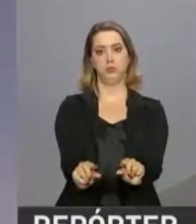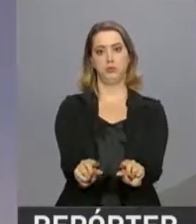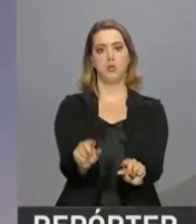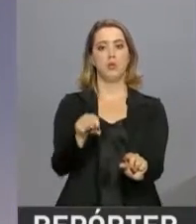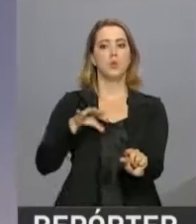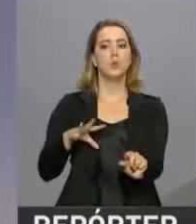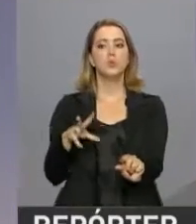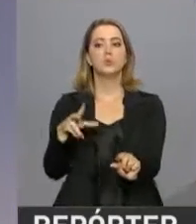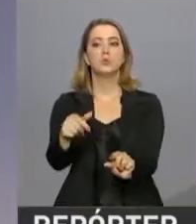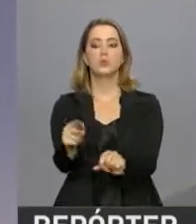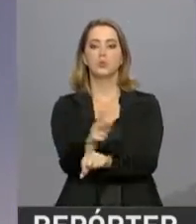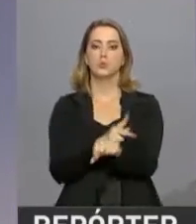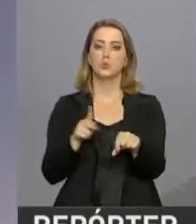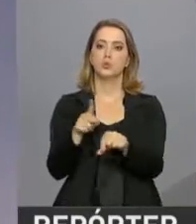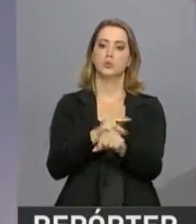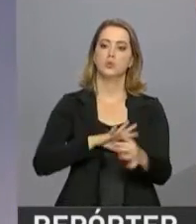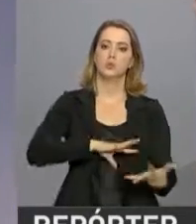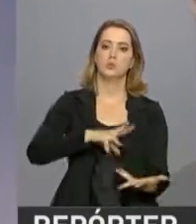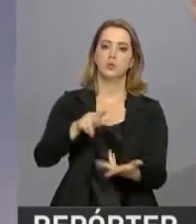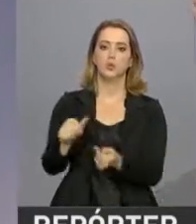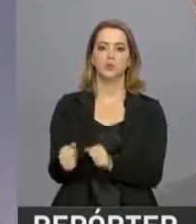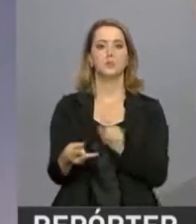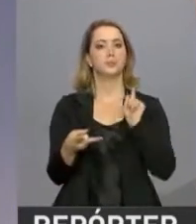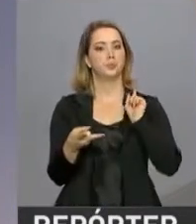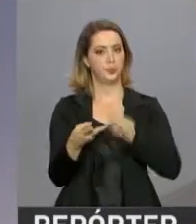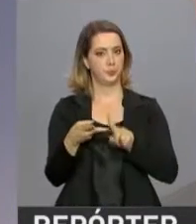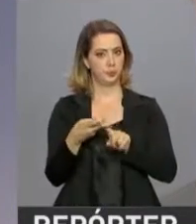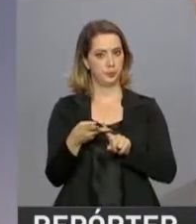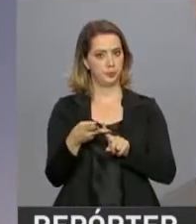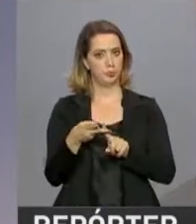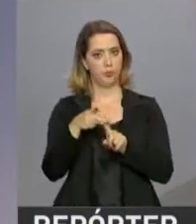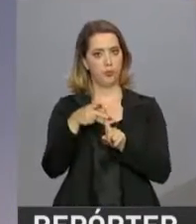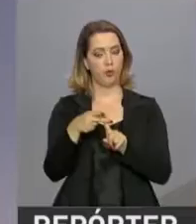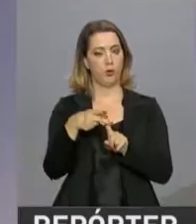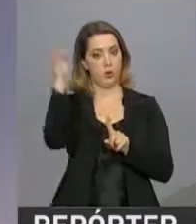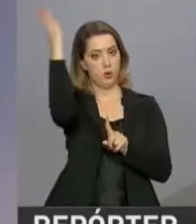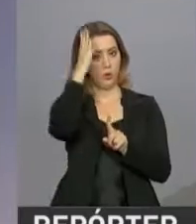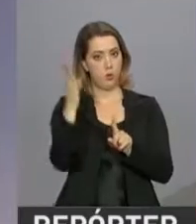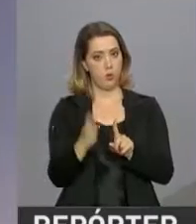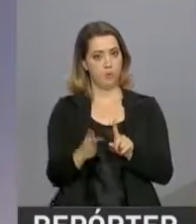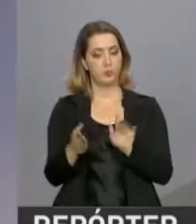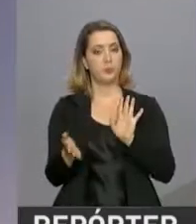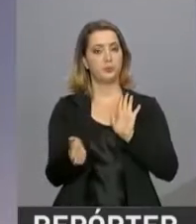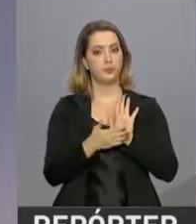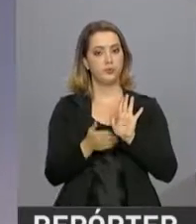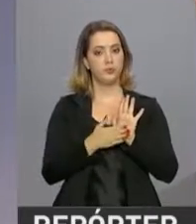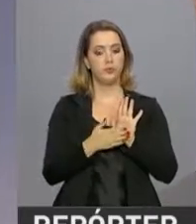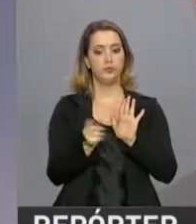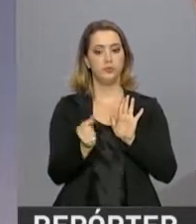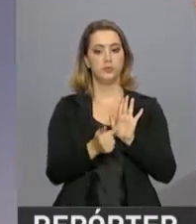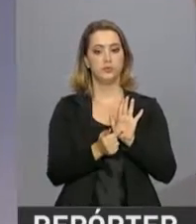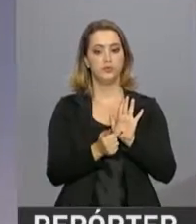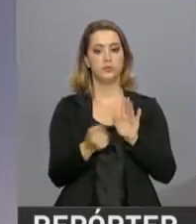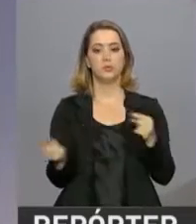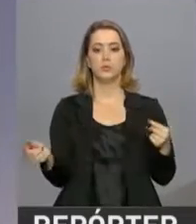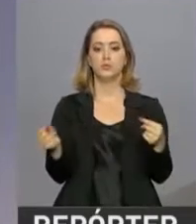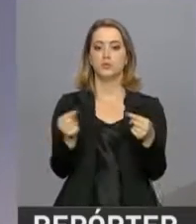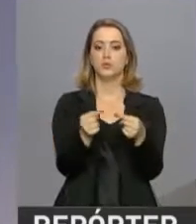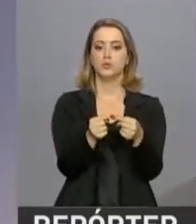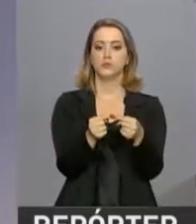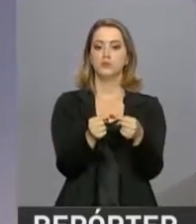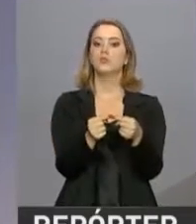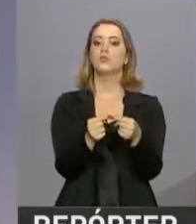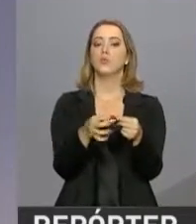em todos os países do mundo. Número 2. O país apresentou, como tu mesmo disseste, metas